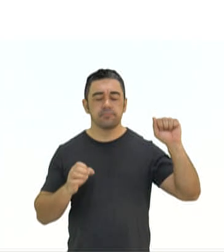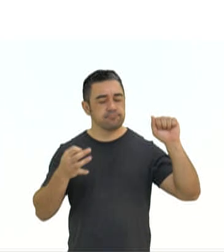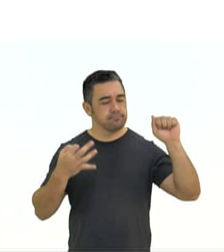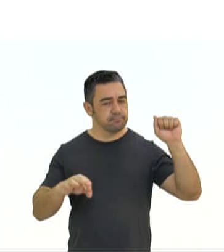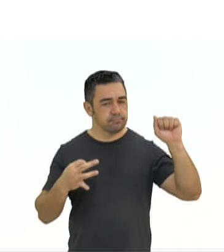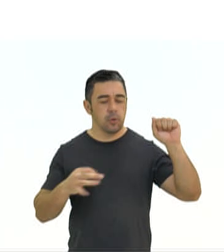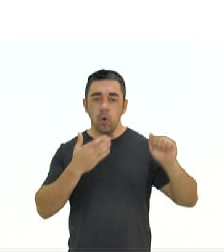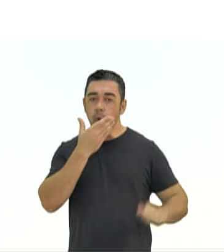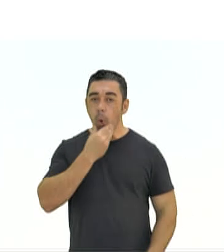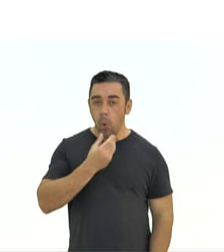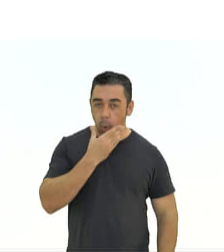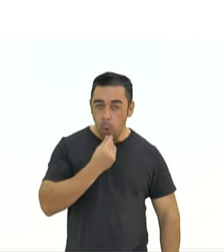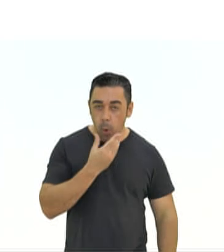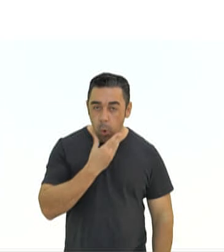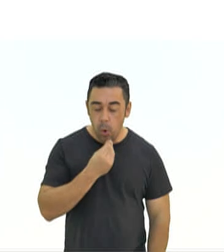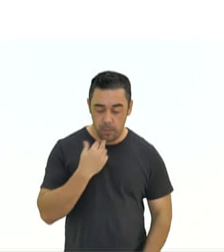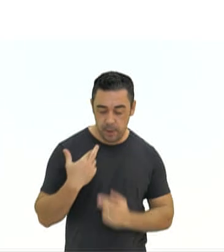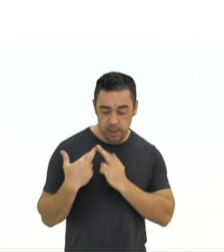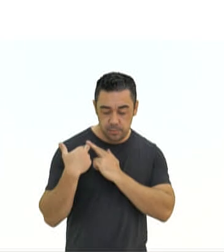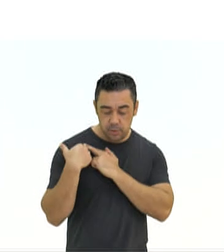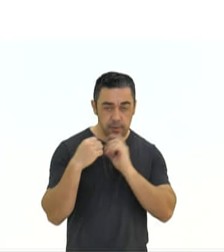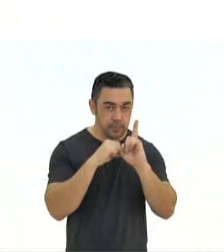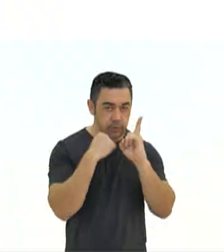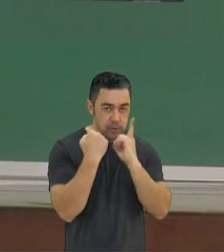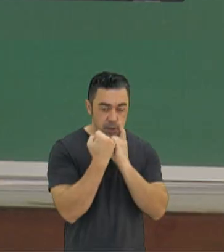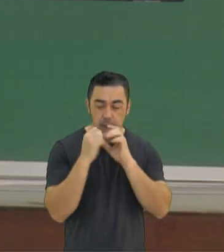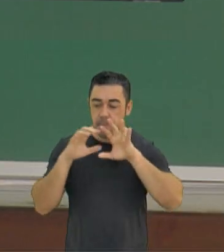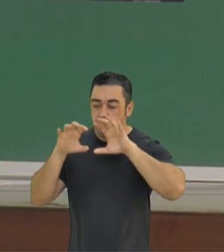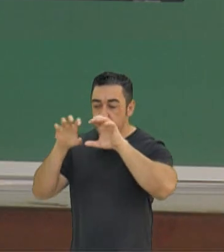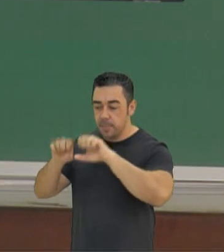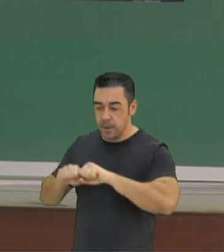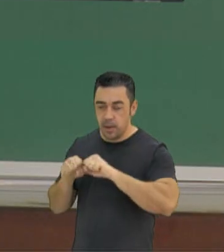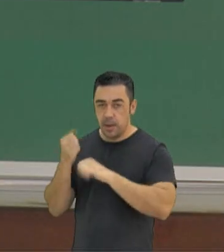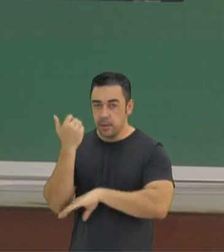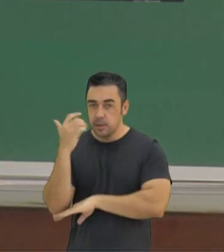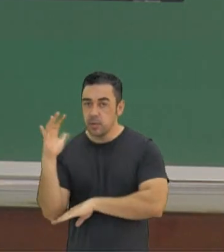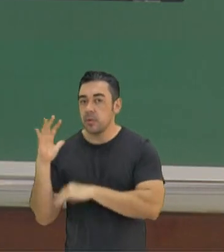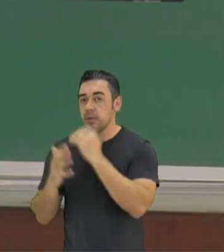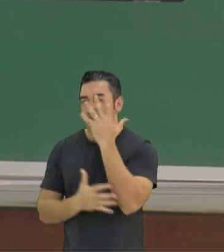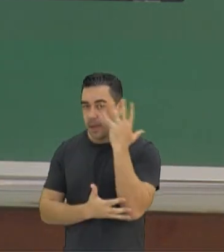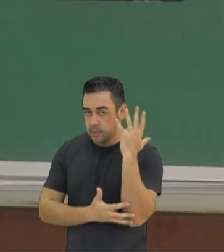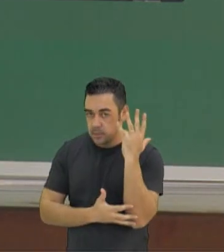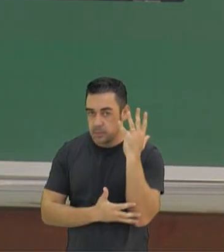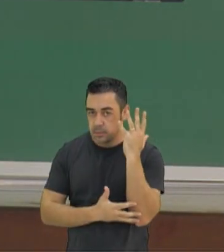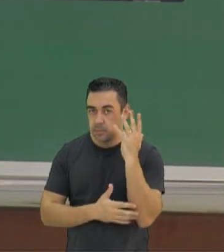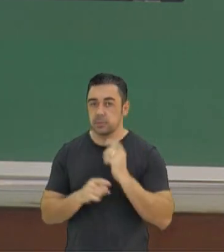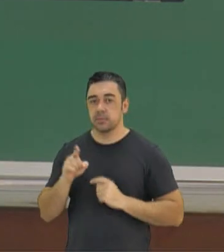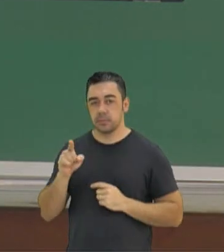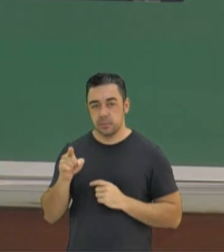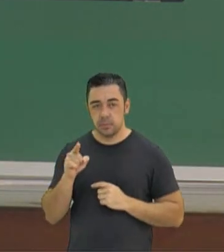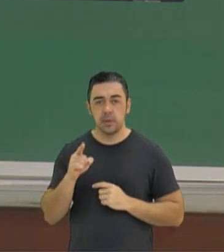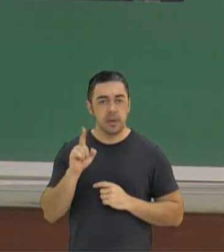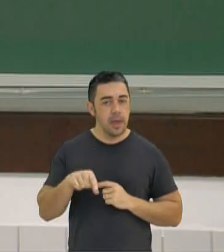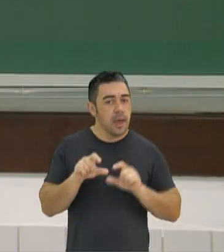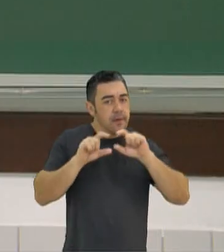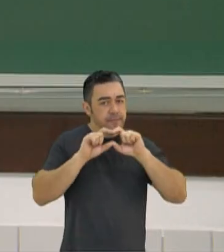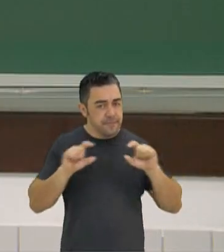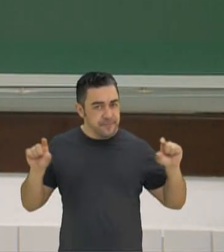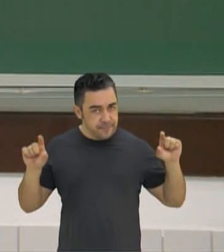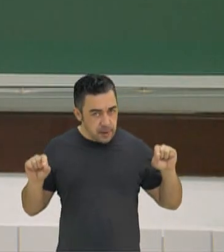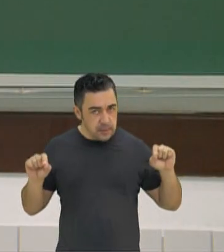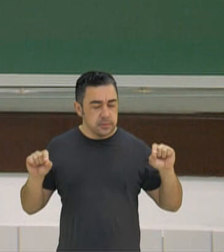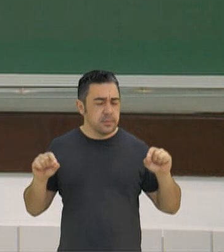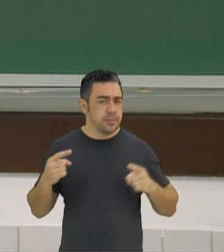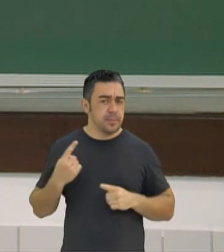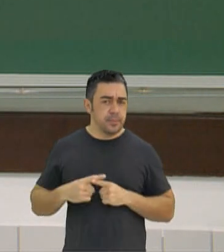o homem, como uma sociedade, apropria-se da natureza. Ok, de acordo com a frase destacada.